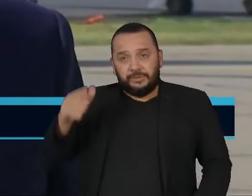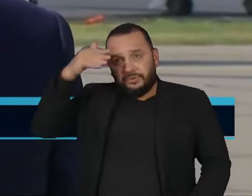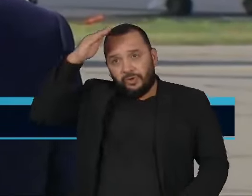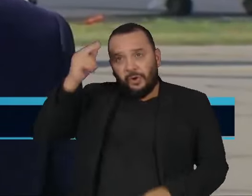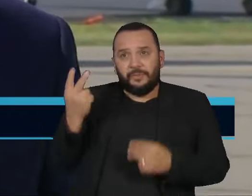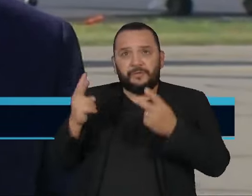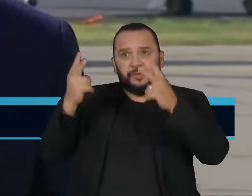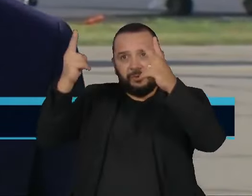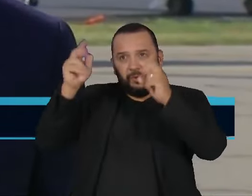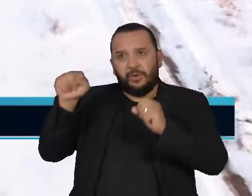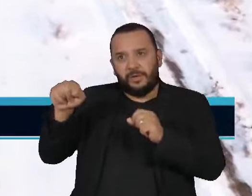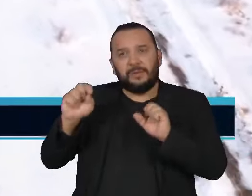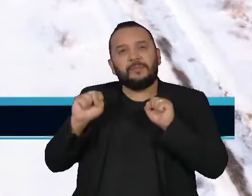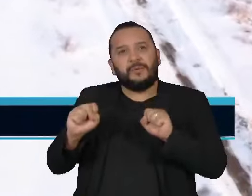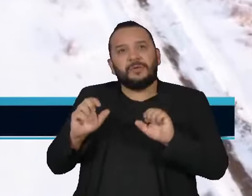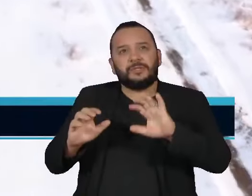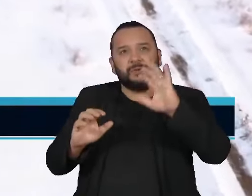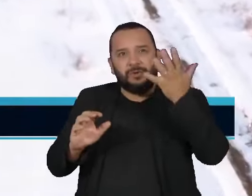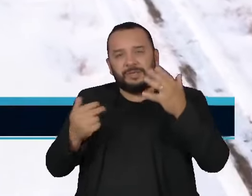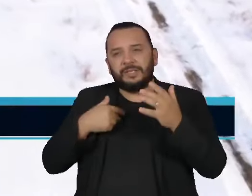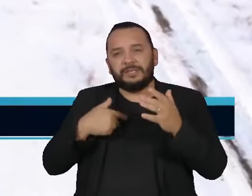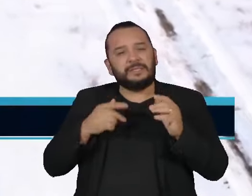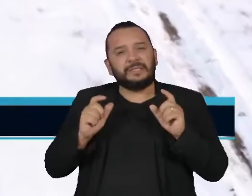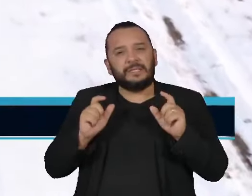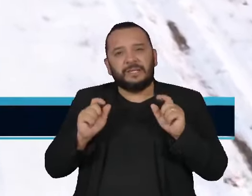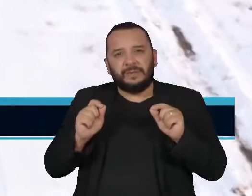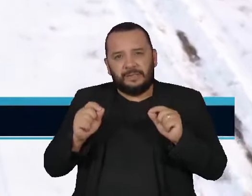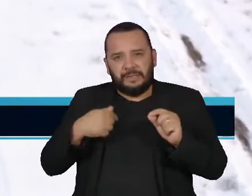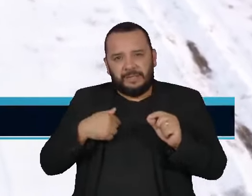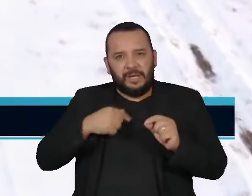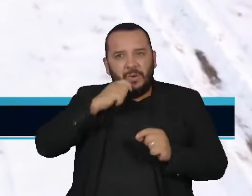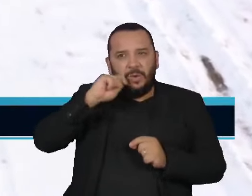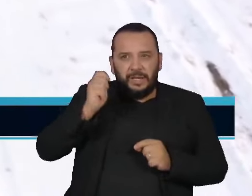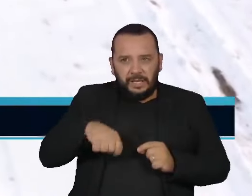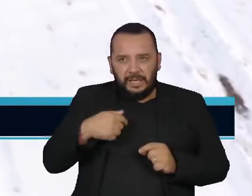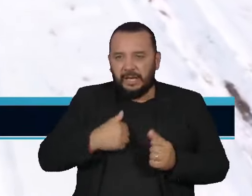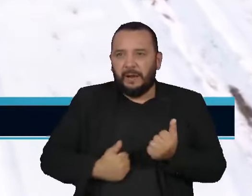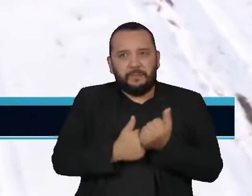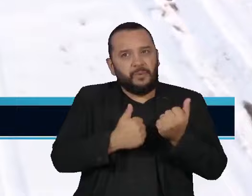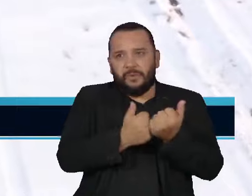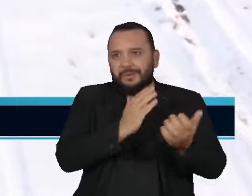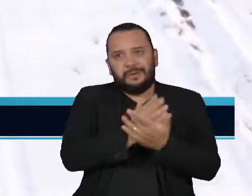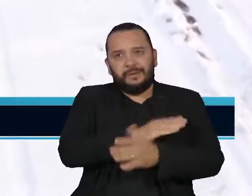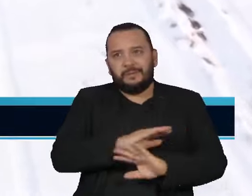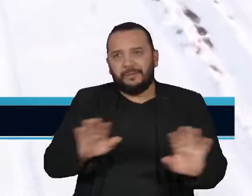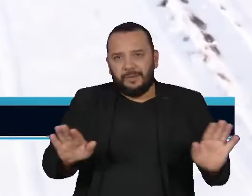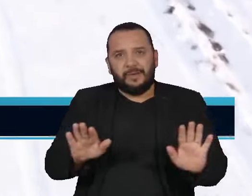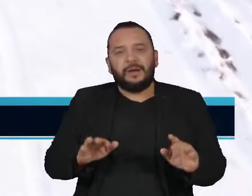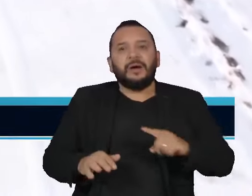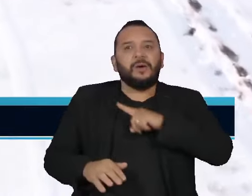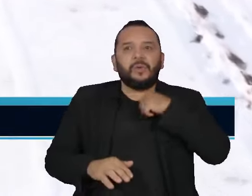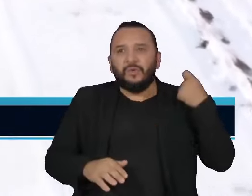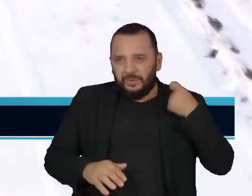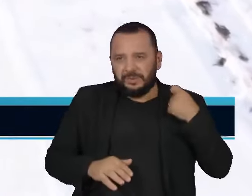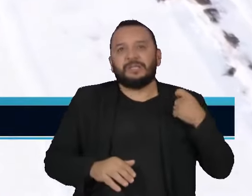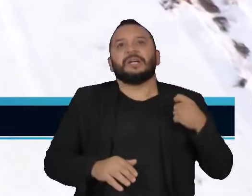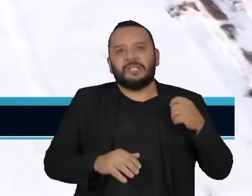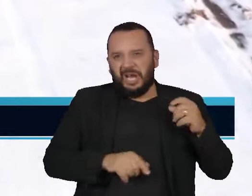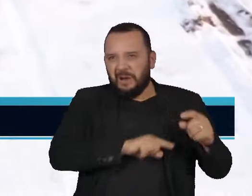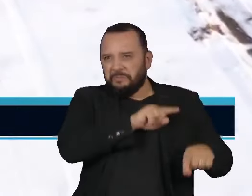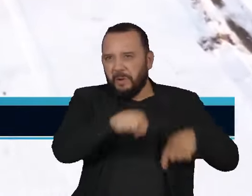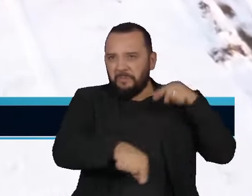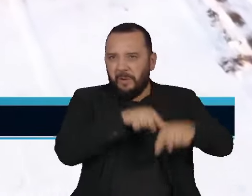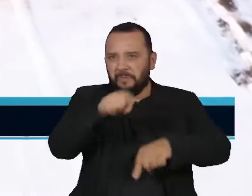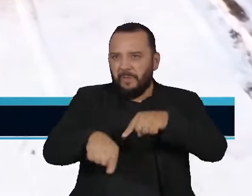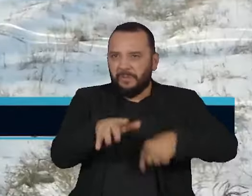um progressivo abandono dos esforços americanos na Ucrânia, dando mais espaço para a Rússia intensificar suas ações